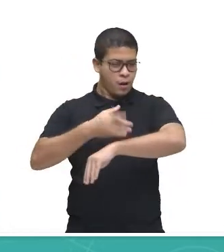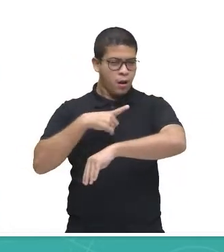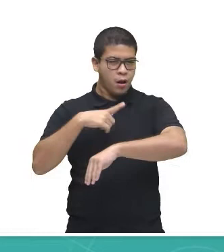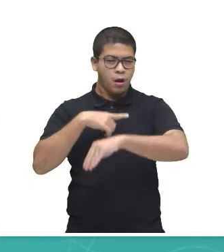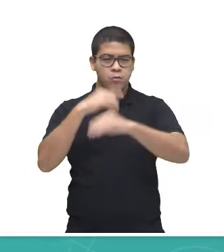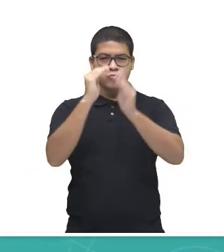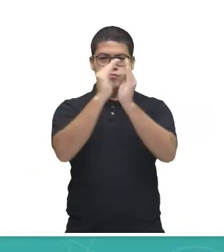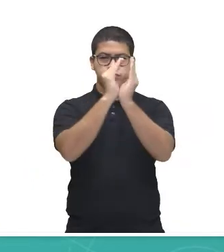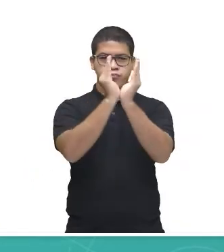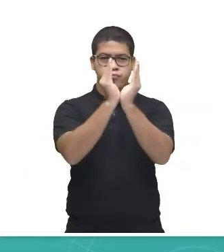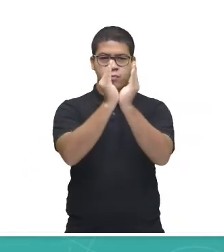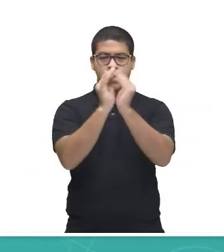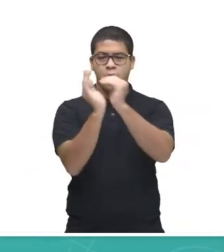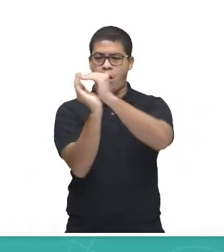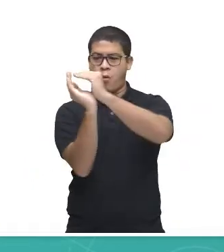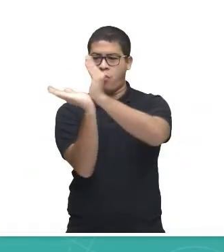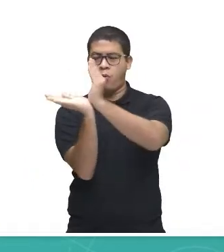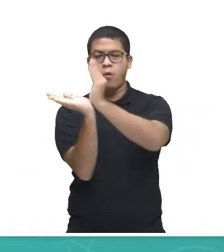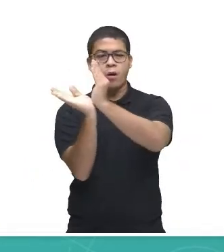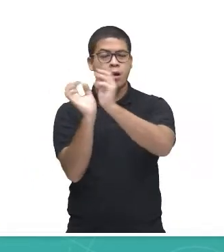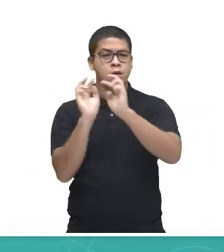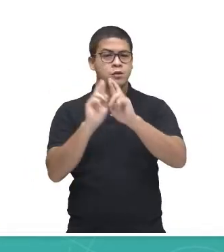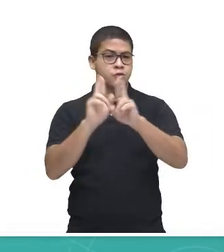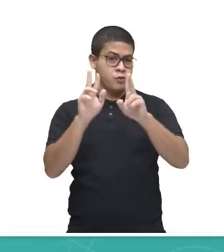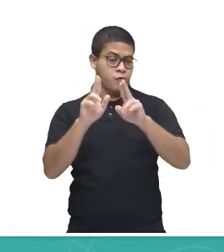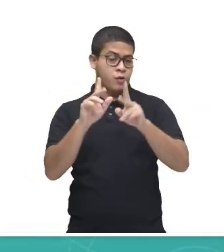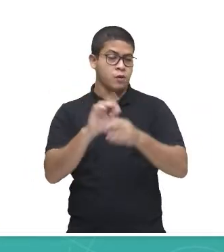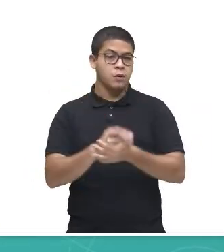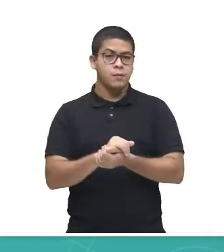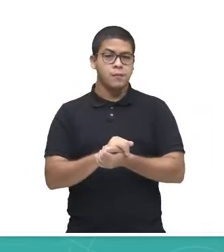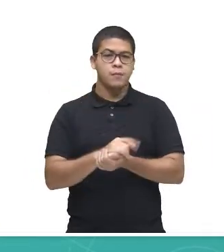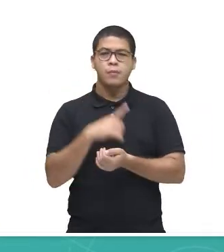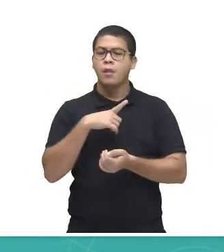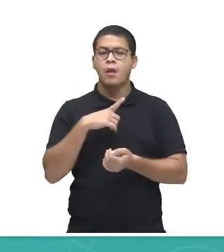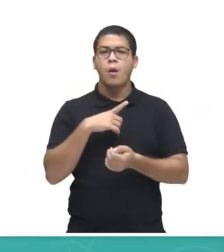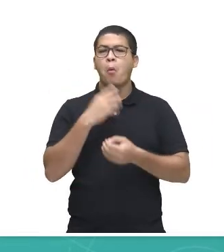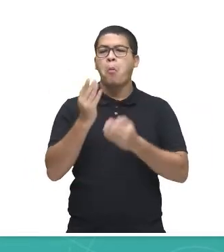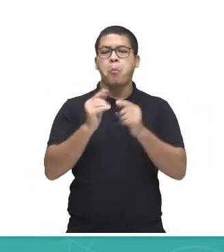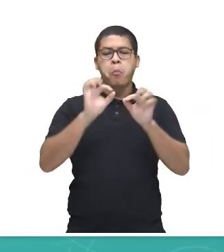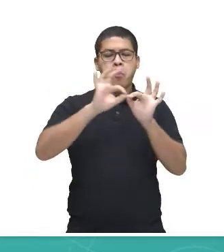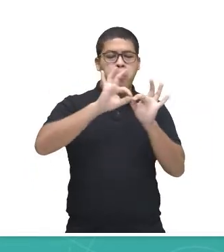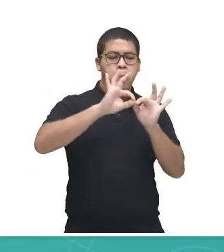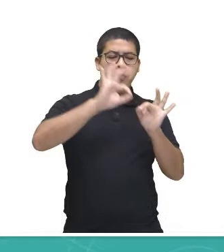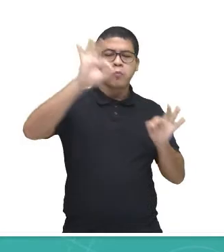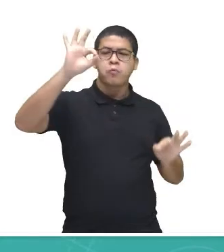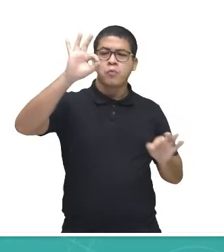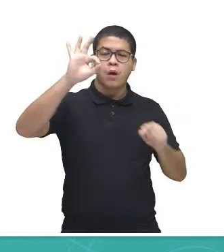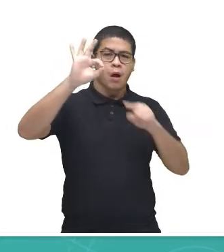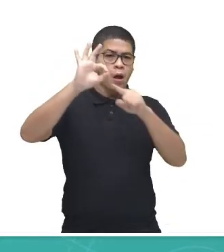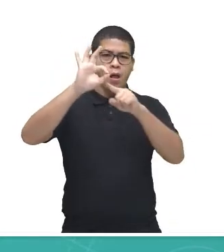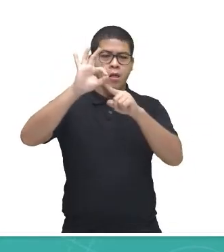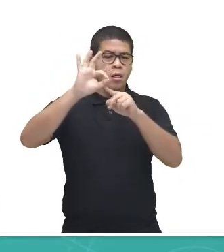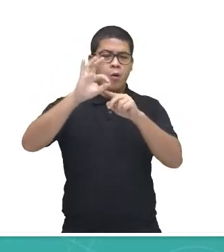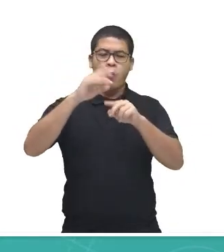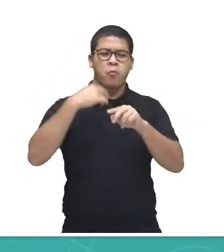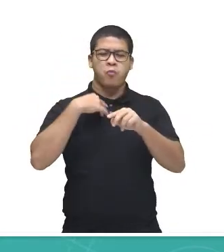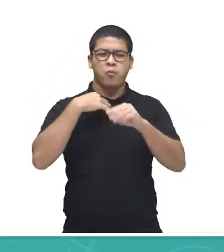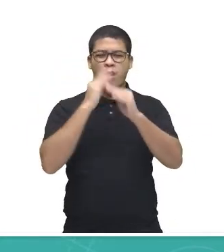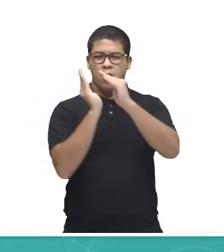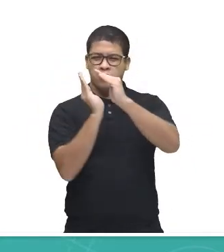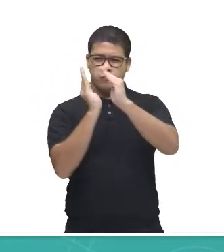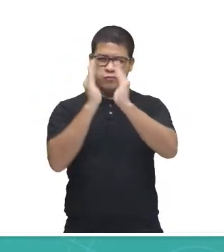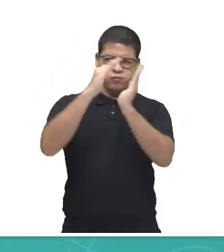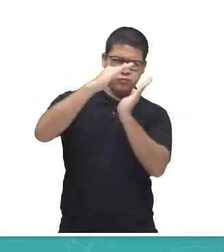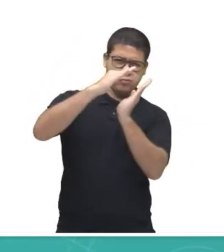reta transversal, ela não vai mudar a sua inclinação, o que acontece então? Acontece que